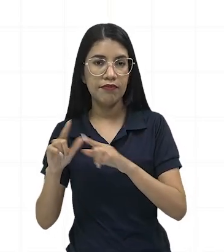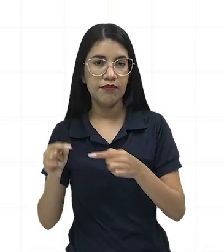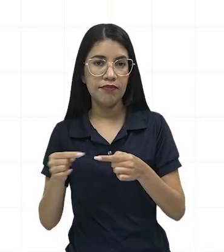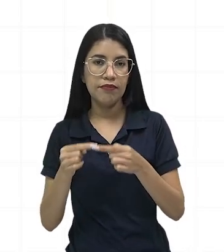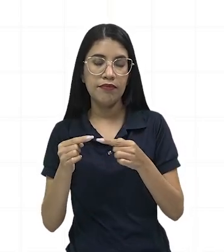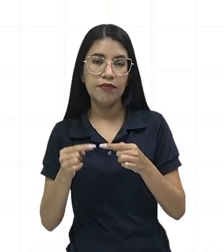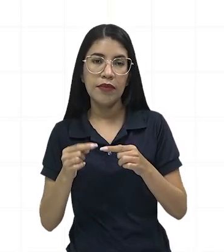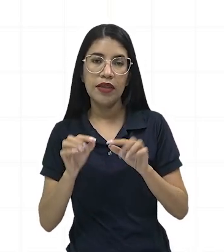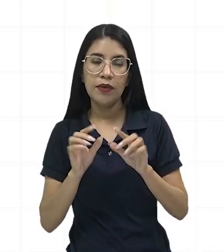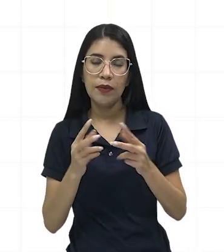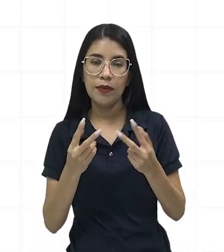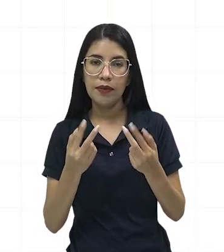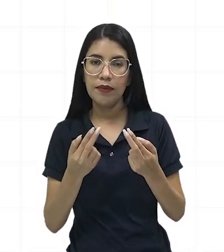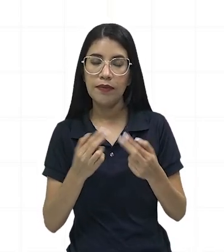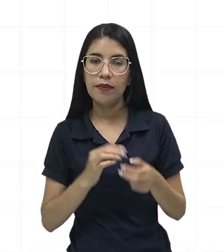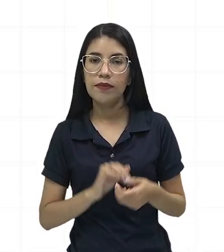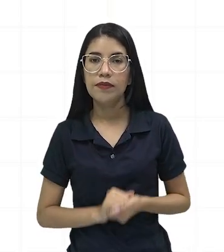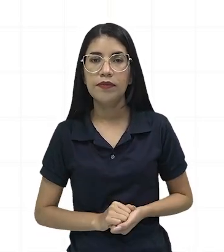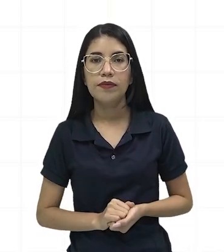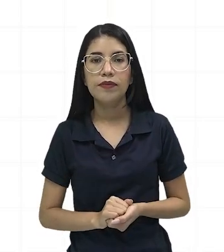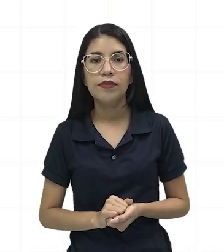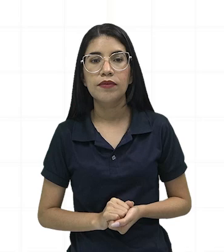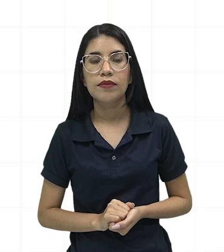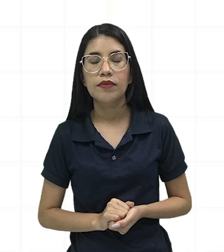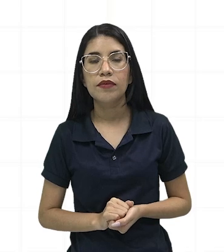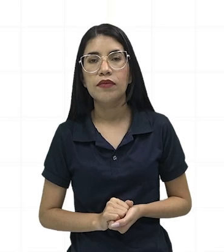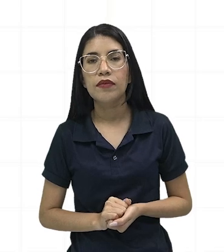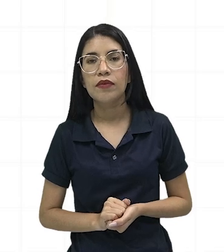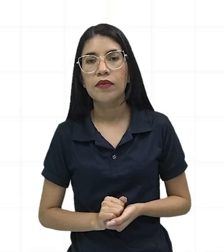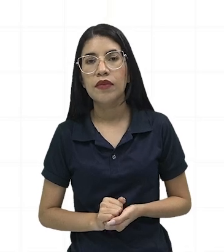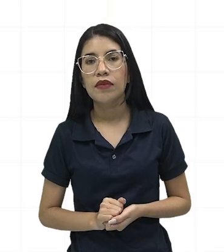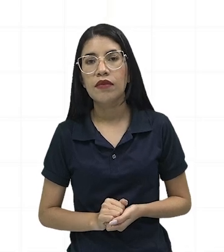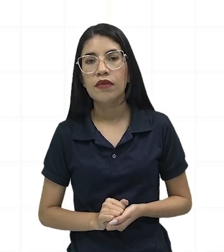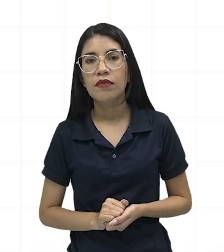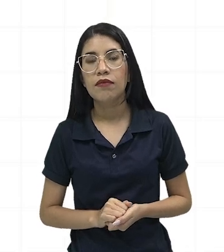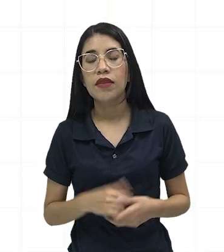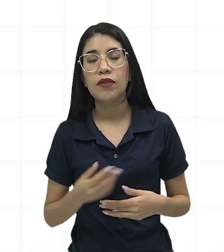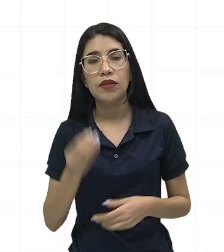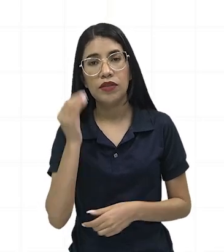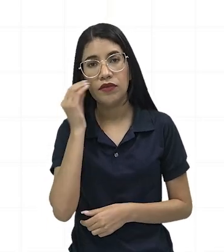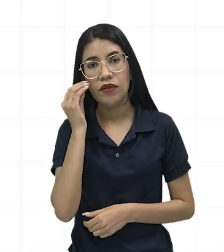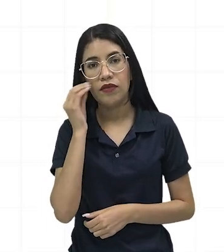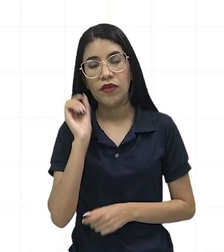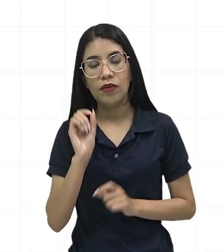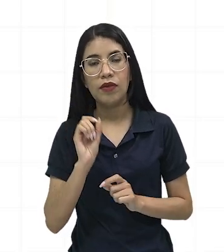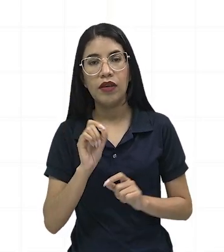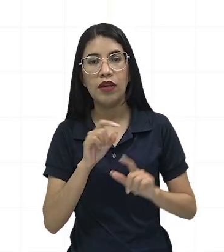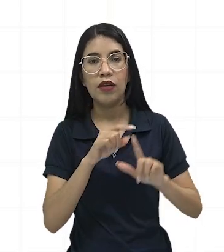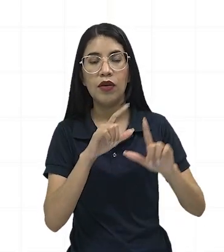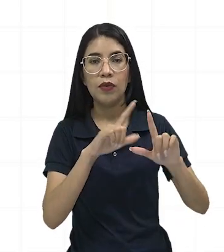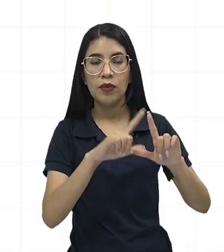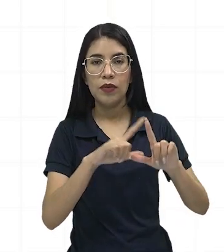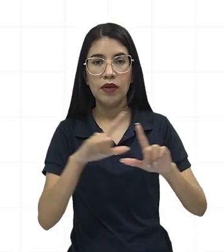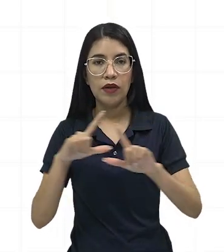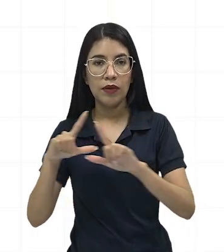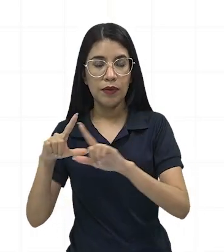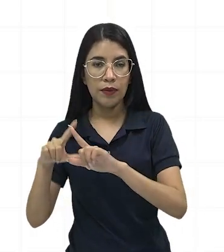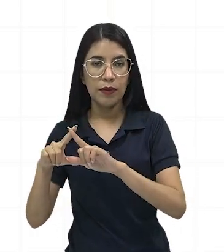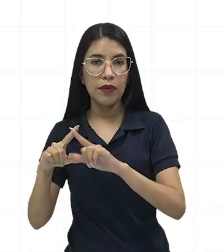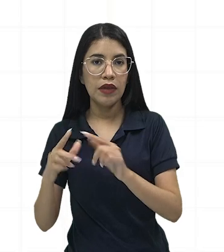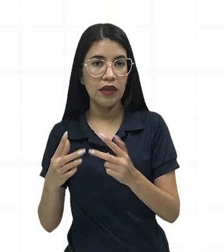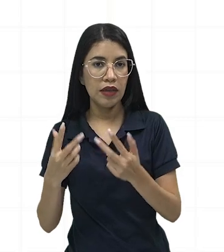tá? Então, o que precisa? Nós já vimos que os 2 lados são iguais, têm as mesmas medidas,